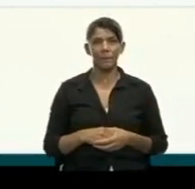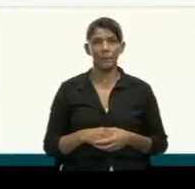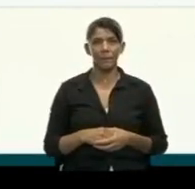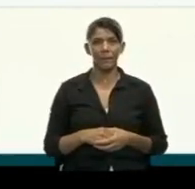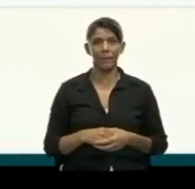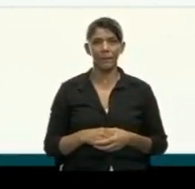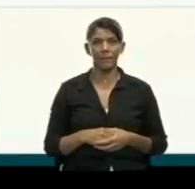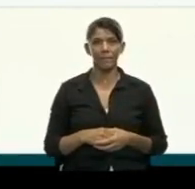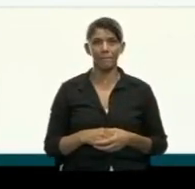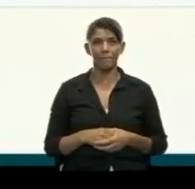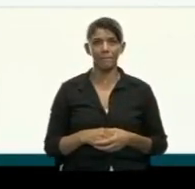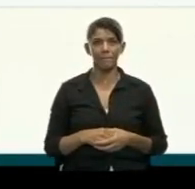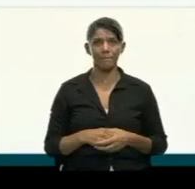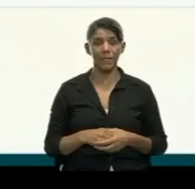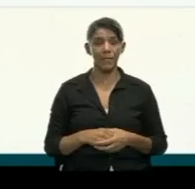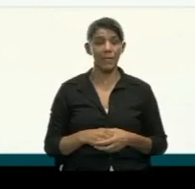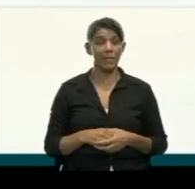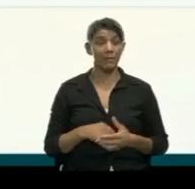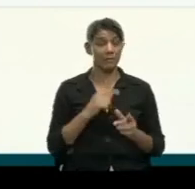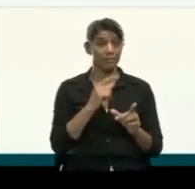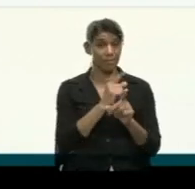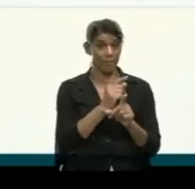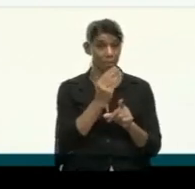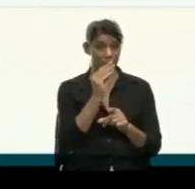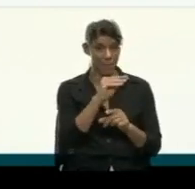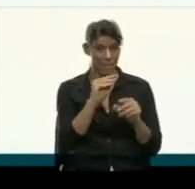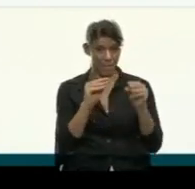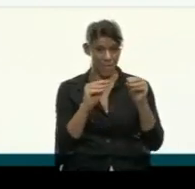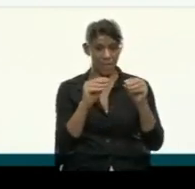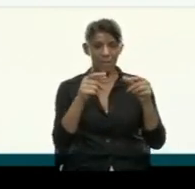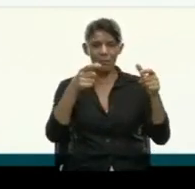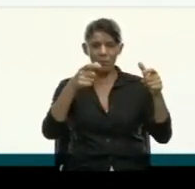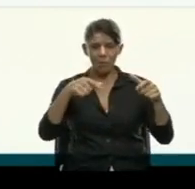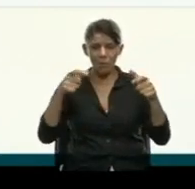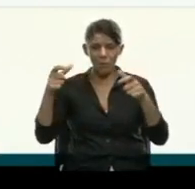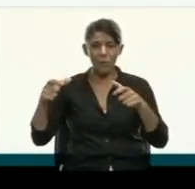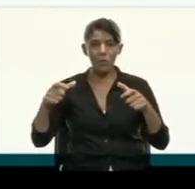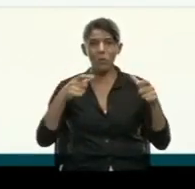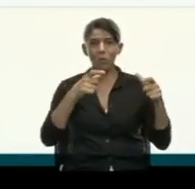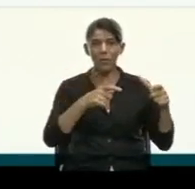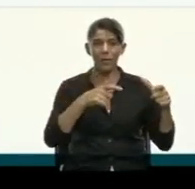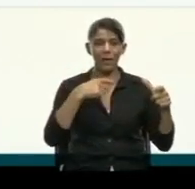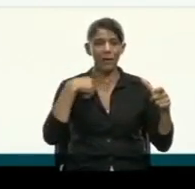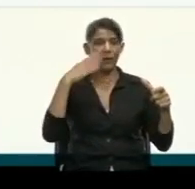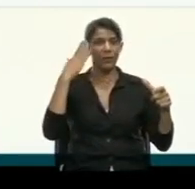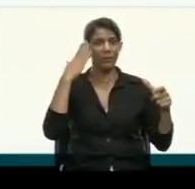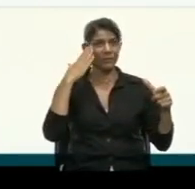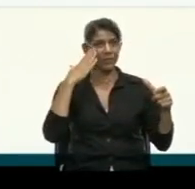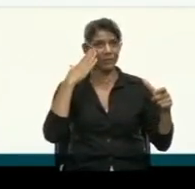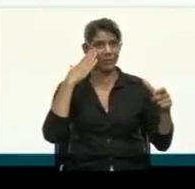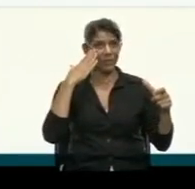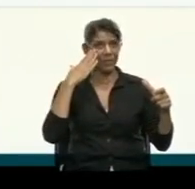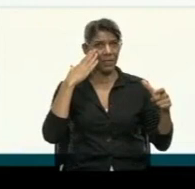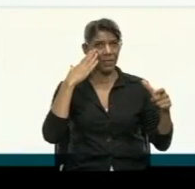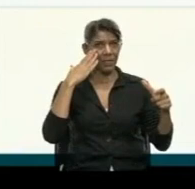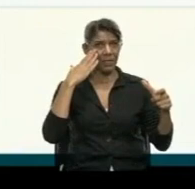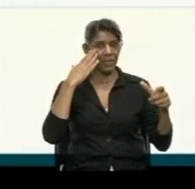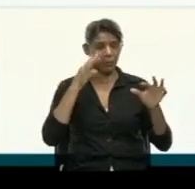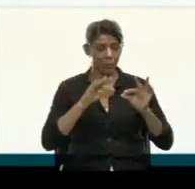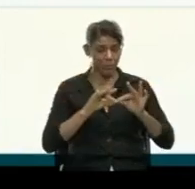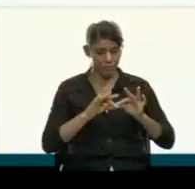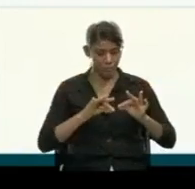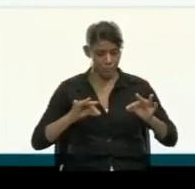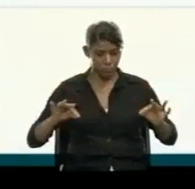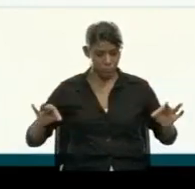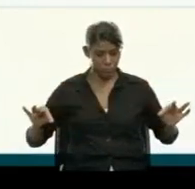Ok. Marquei onde que é, agora eu sei aonde que eu posso recortar o meu terreno. É melhor eu fazer